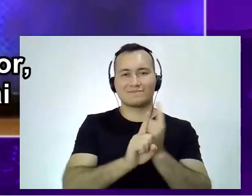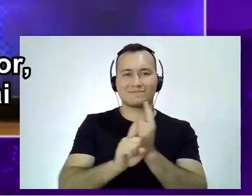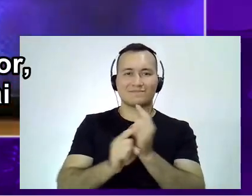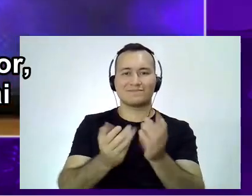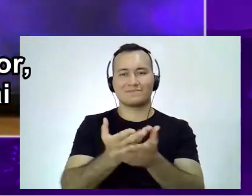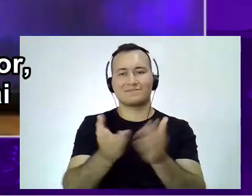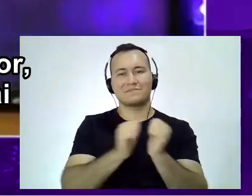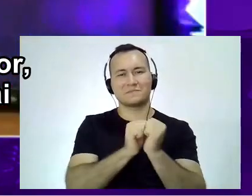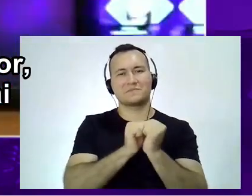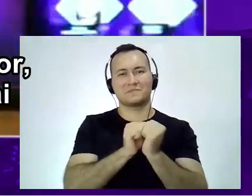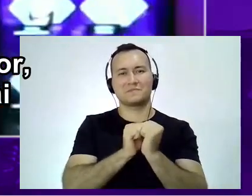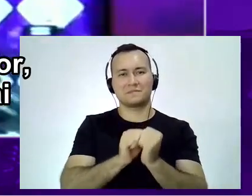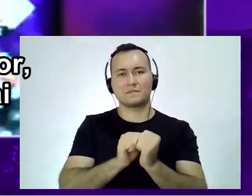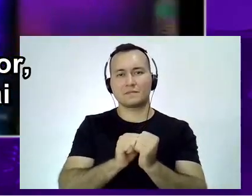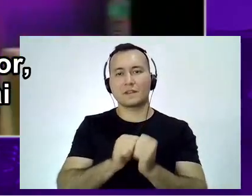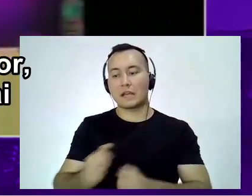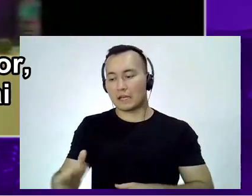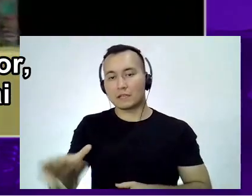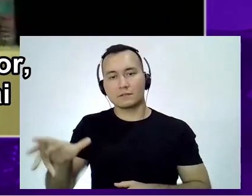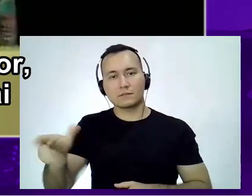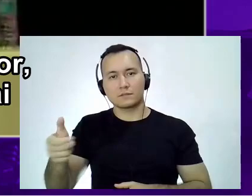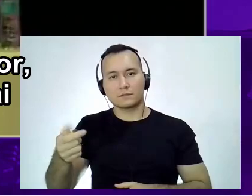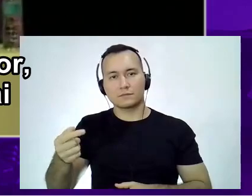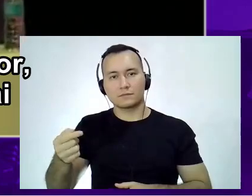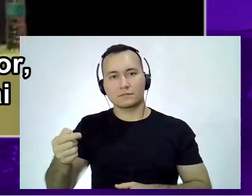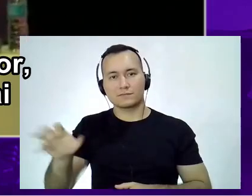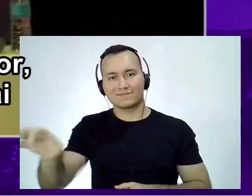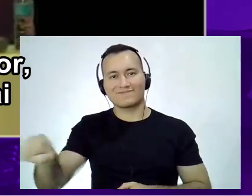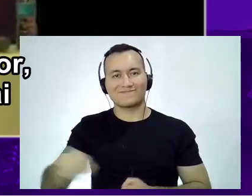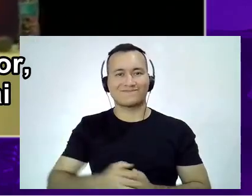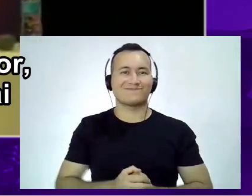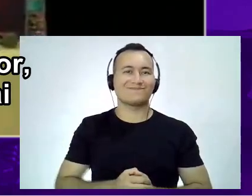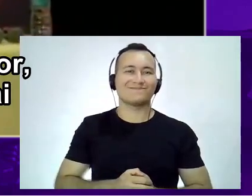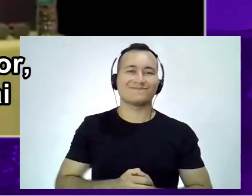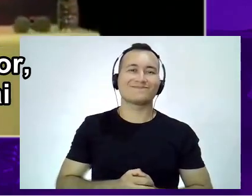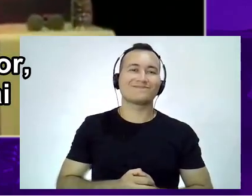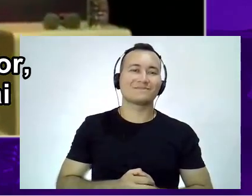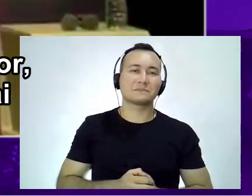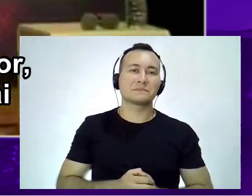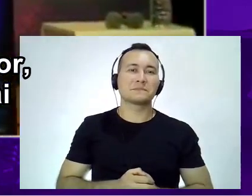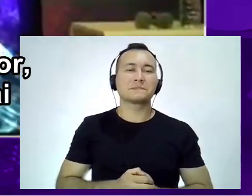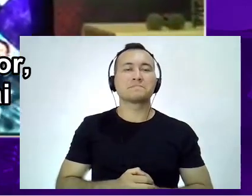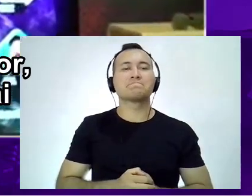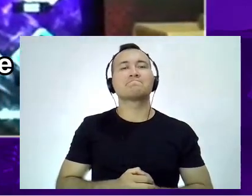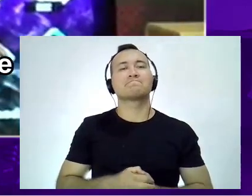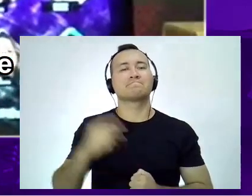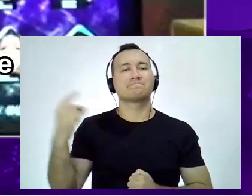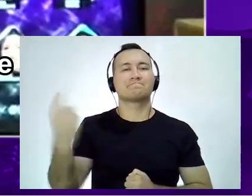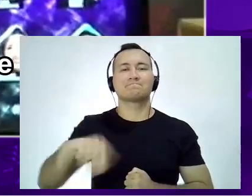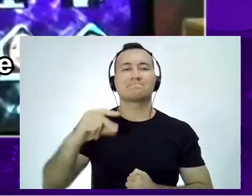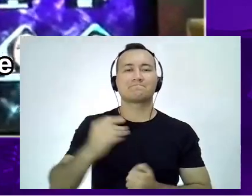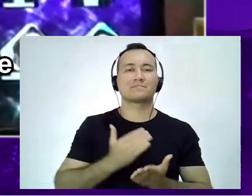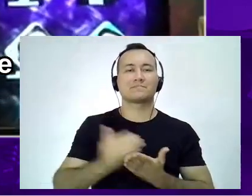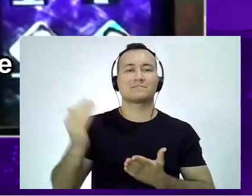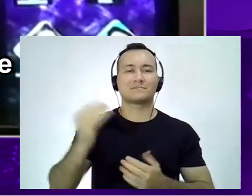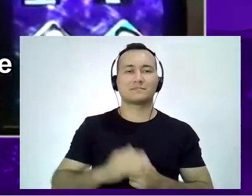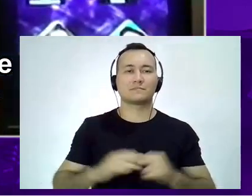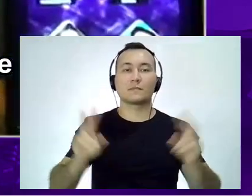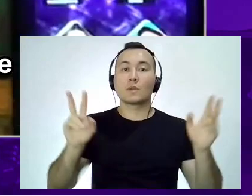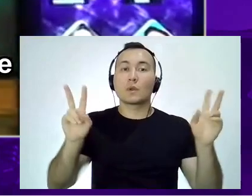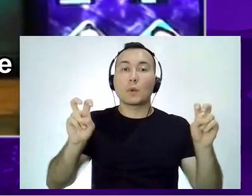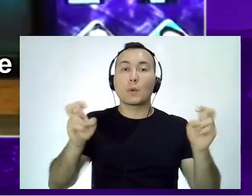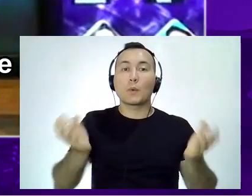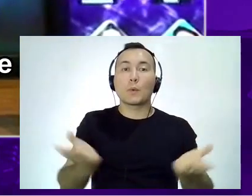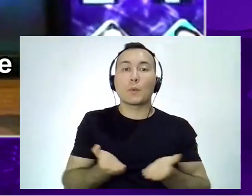só pegar o passador, acho que é esse aqui, né? Ops. Então, vamos lá. A gente vai trazer um tema hoje para vocês.